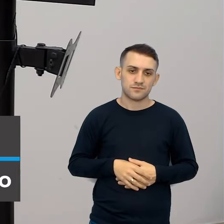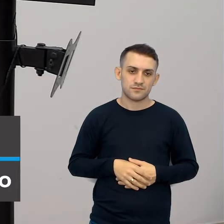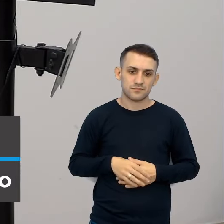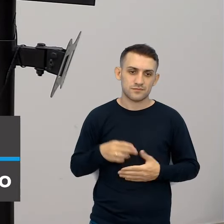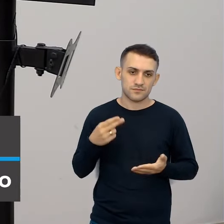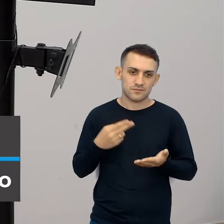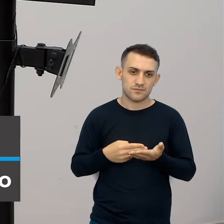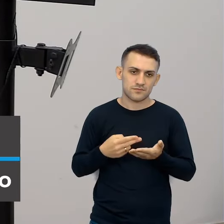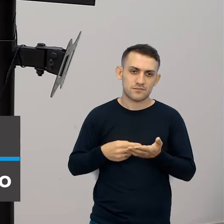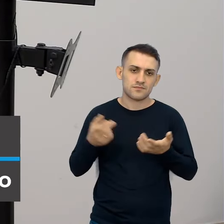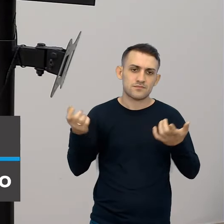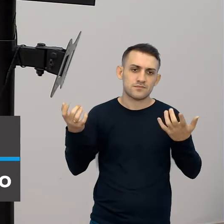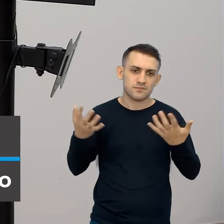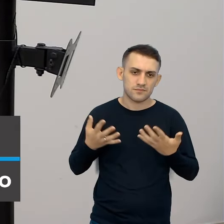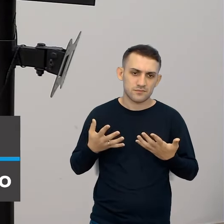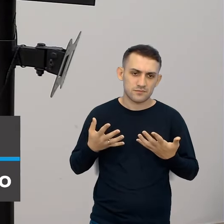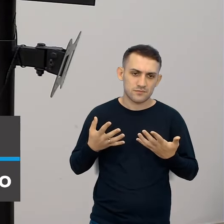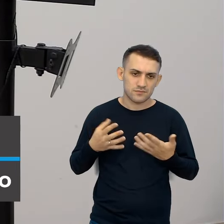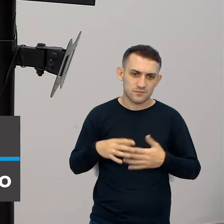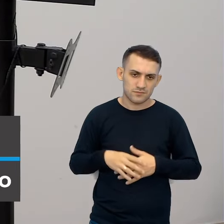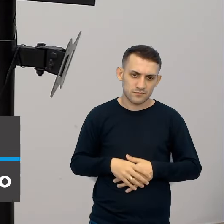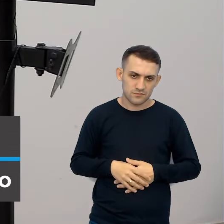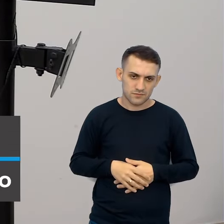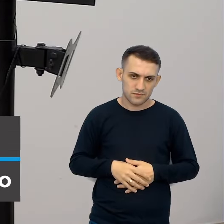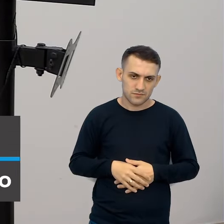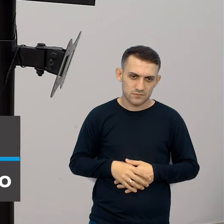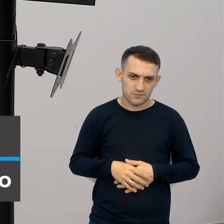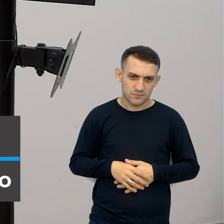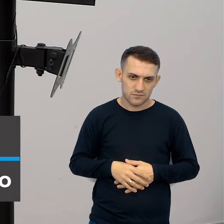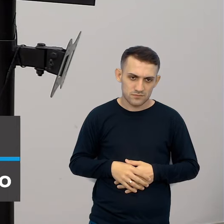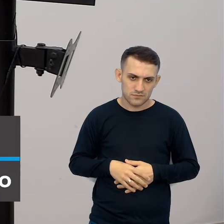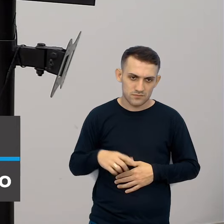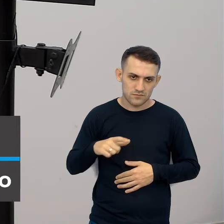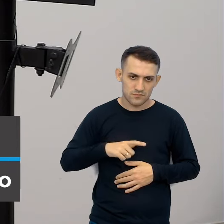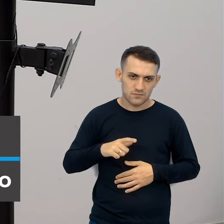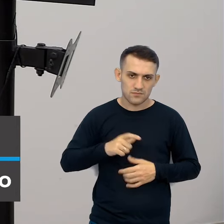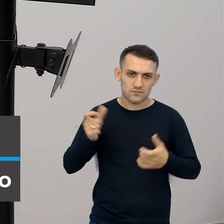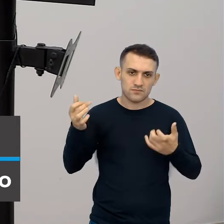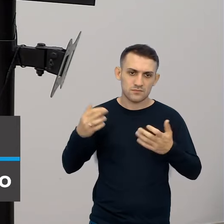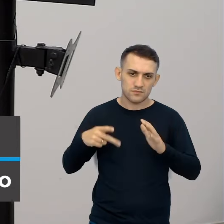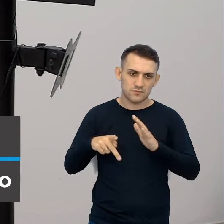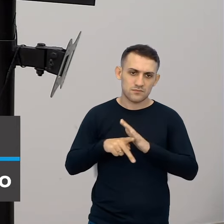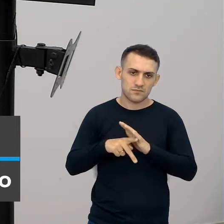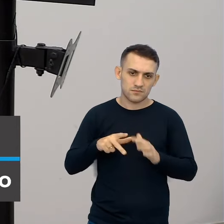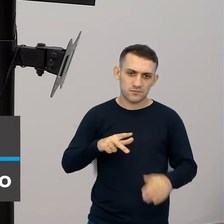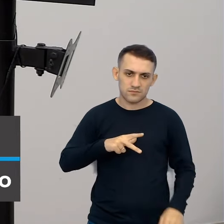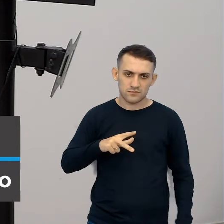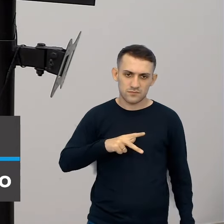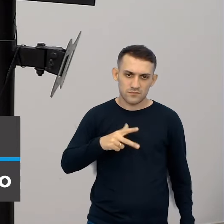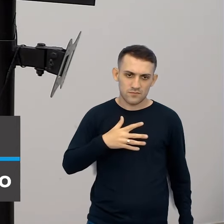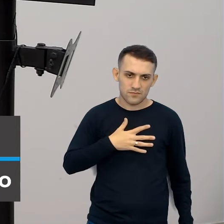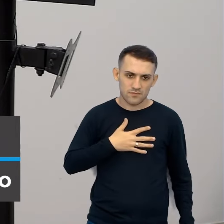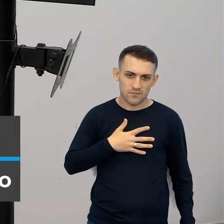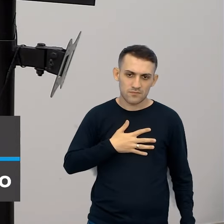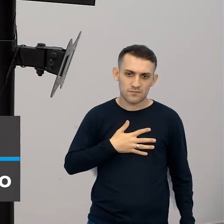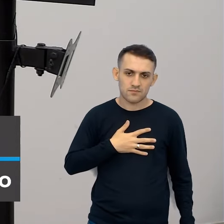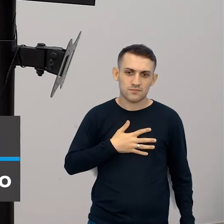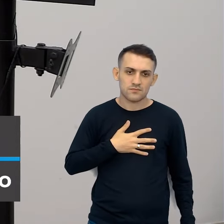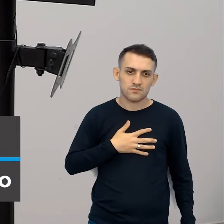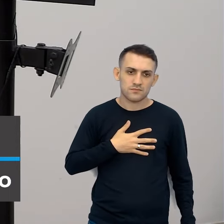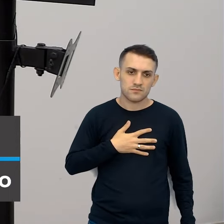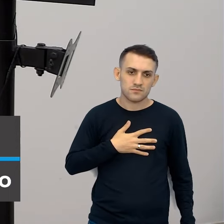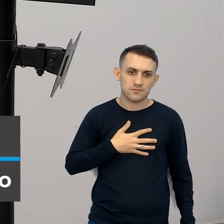que você trouxe aqui agora do professor, eu trazer um relato pessoal meu, que até em bastidores comentei com